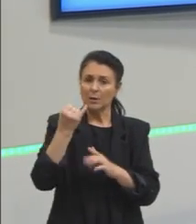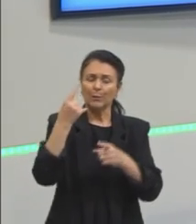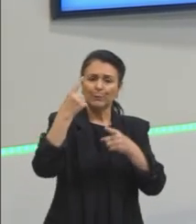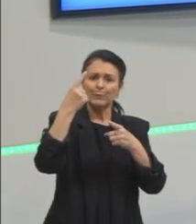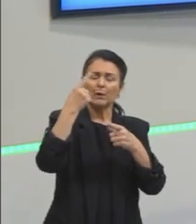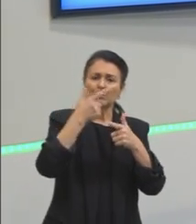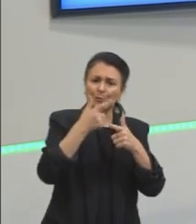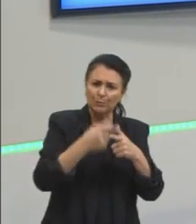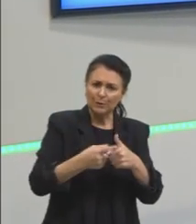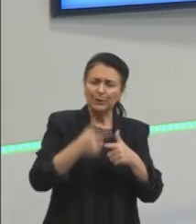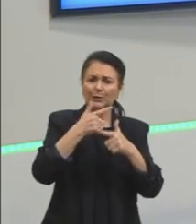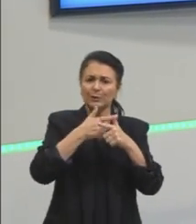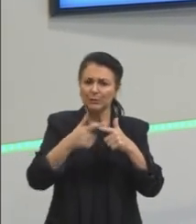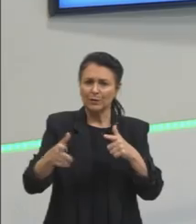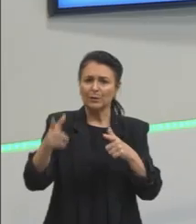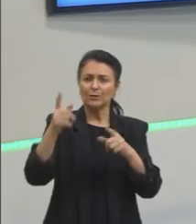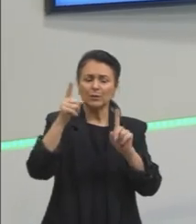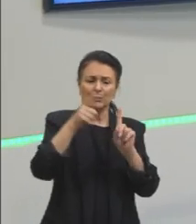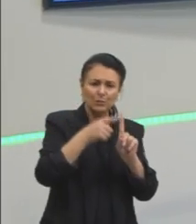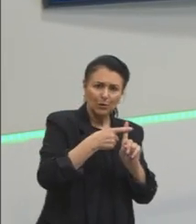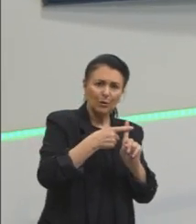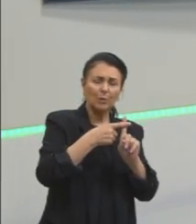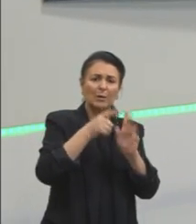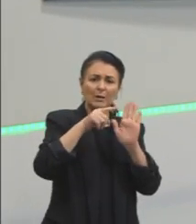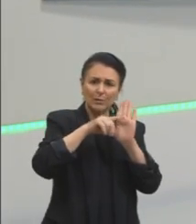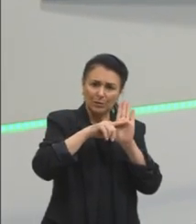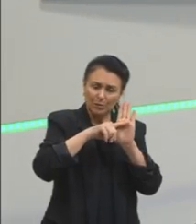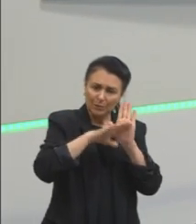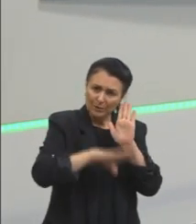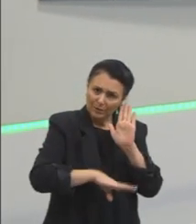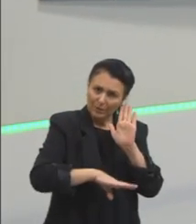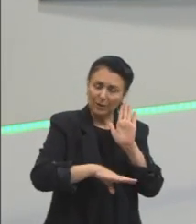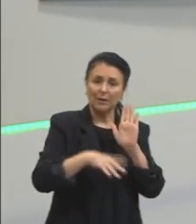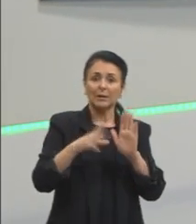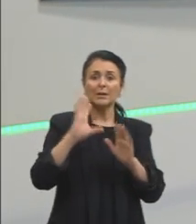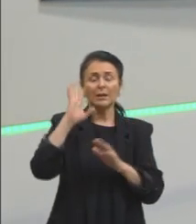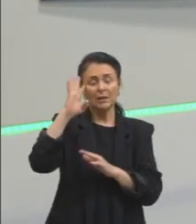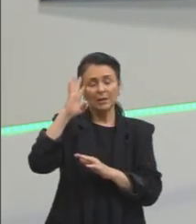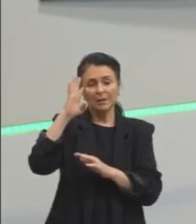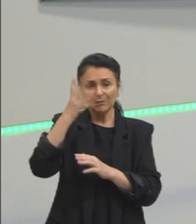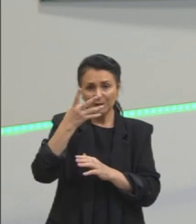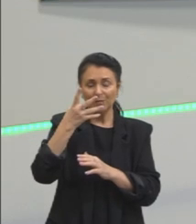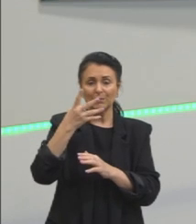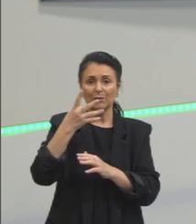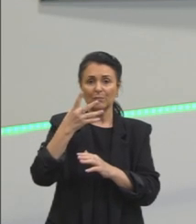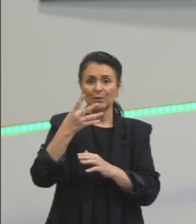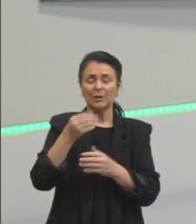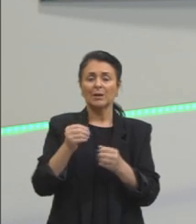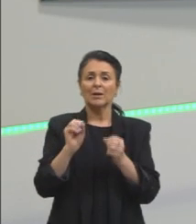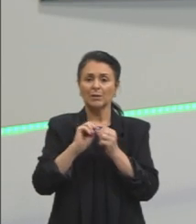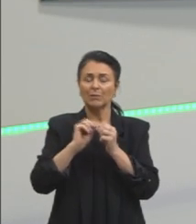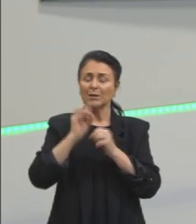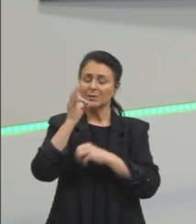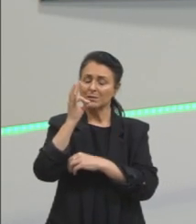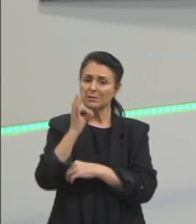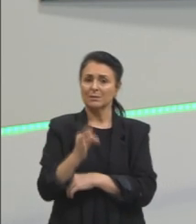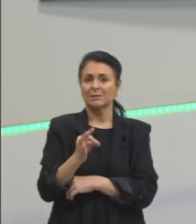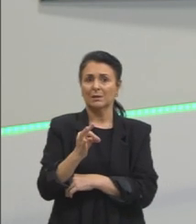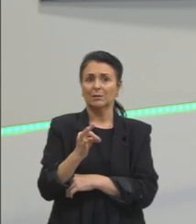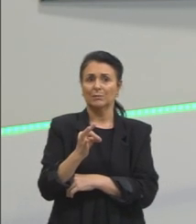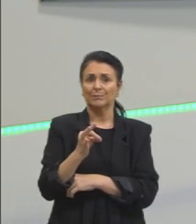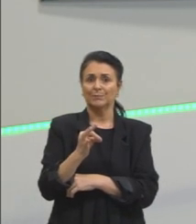de vídeo depois soma depois subtrai para que você chega numa resolução então mais mas